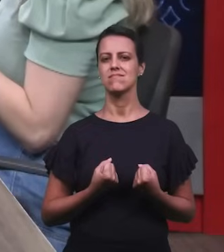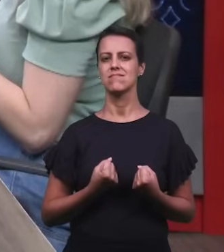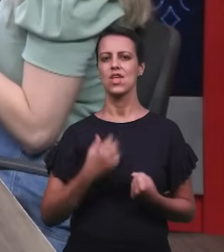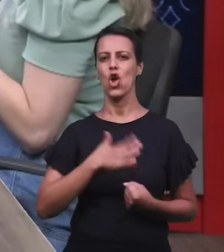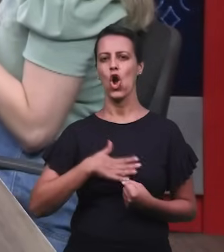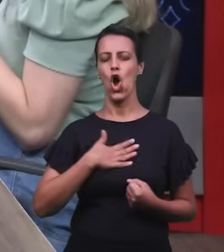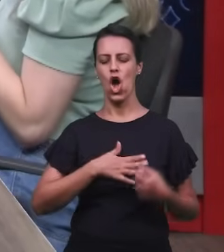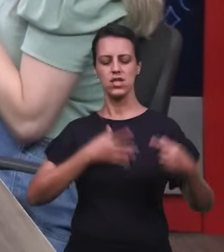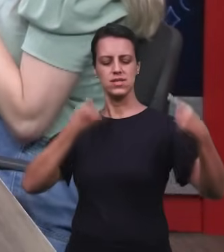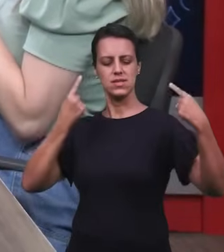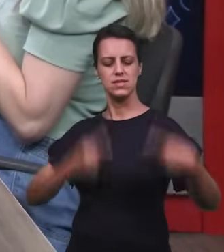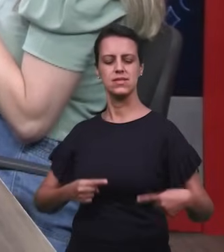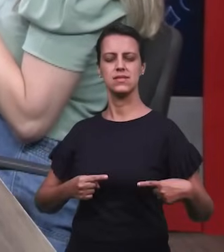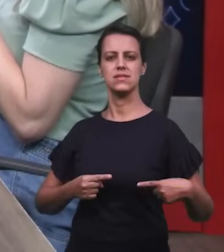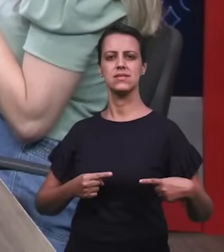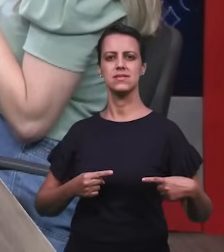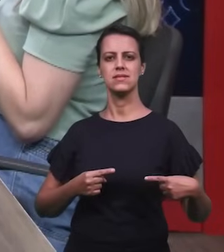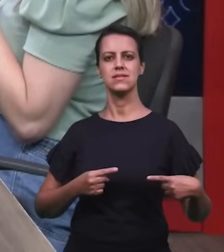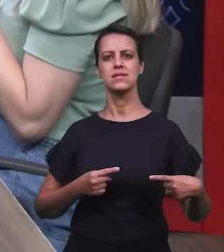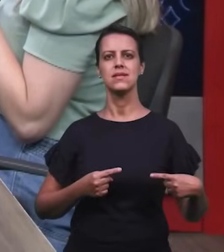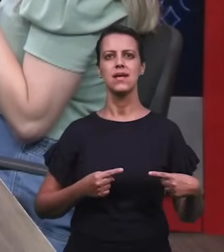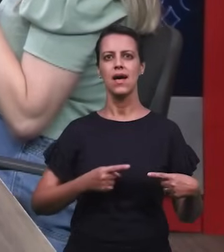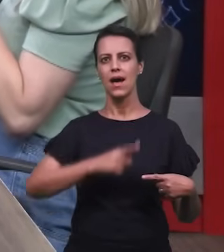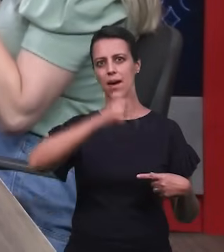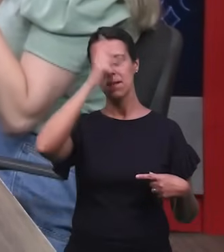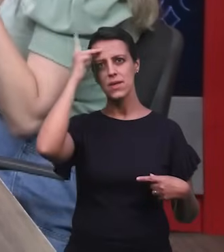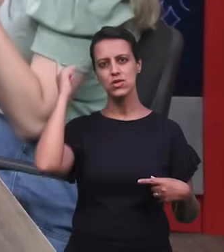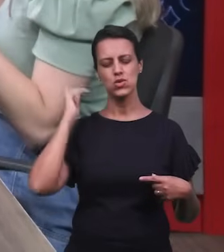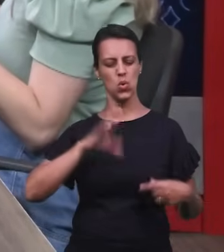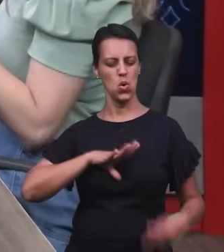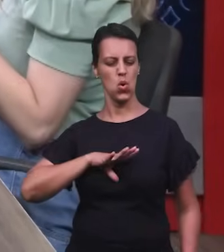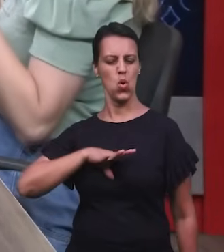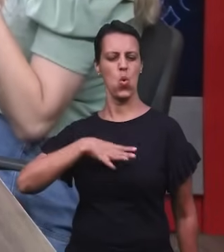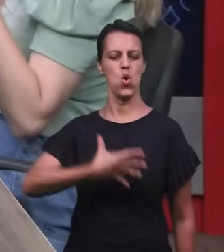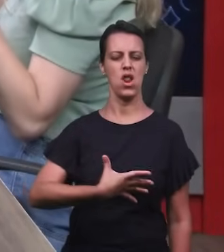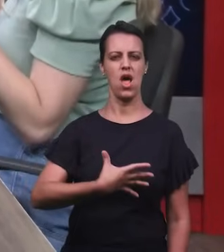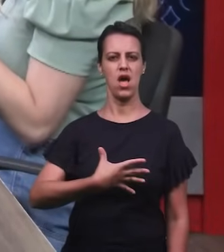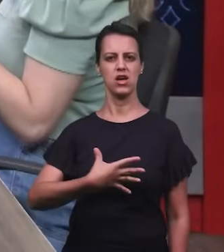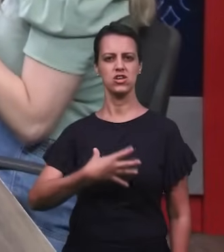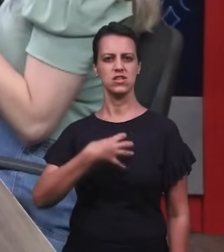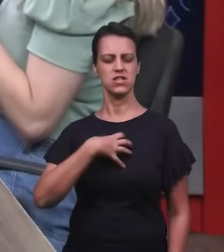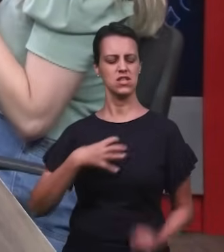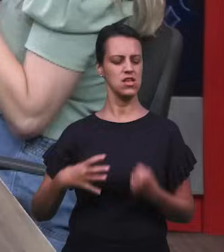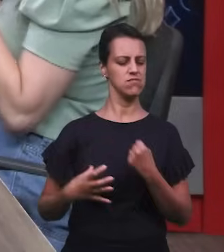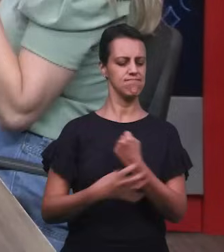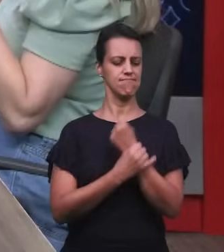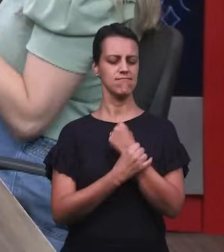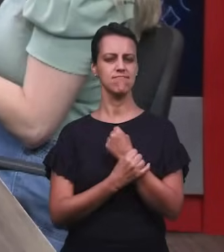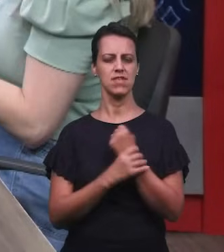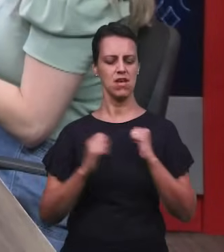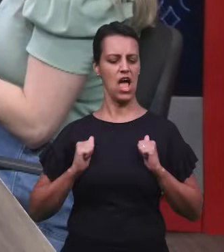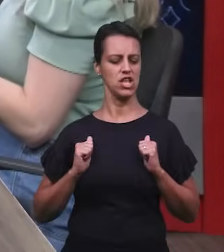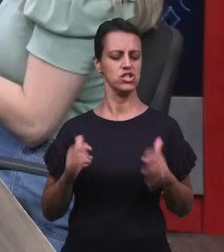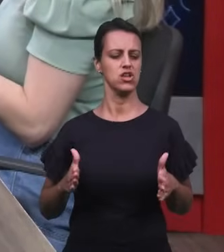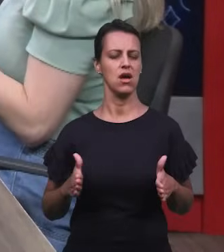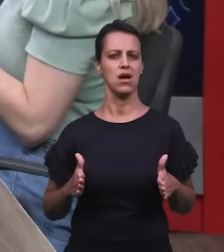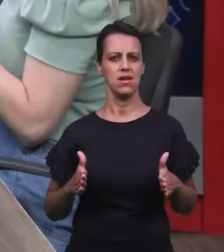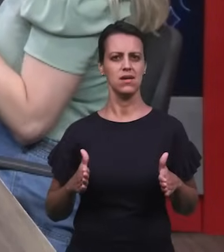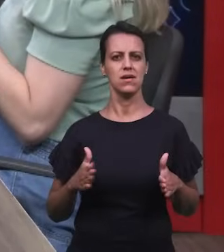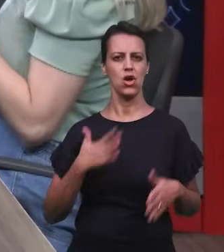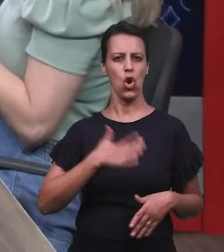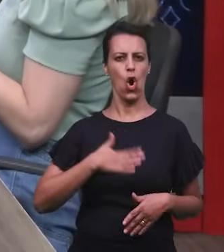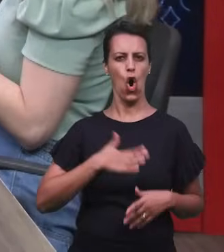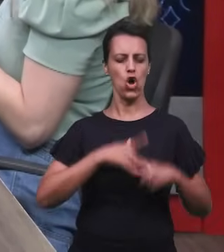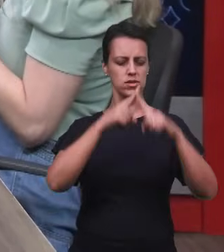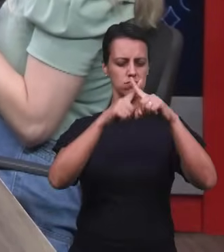de desafios. É aquela pessoa que ela é mais corajosa, ela é mais segura. Eles gostam muito de competição, então eles